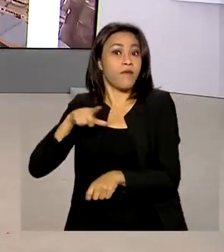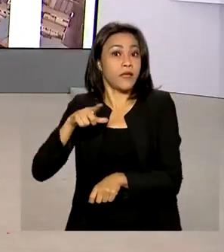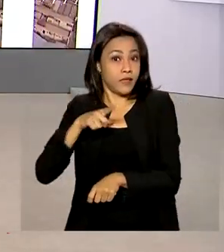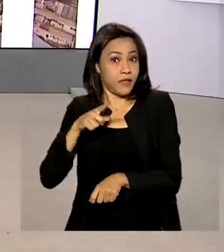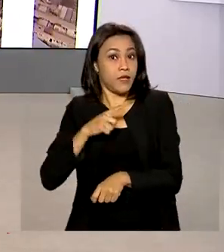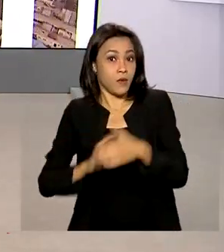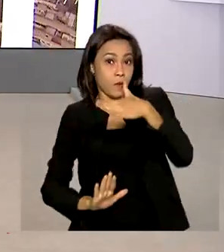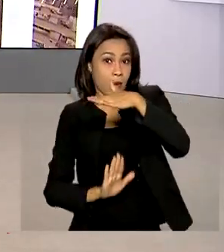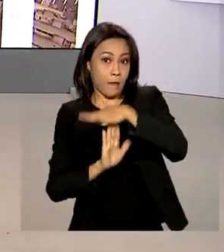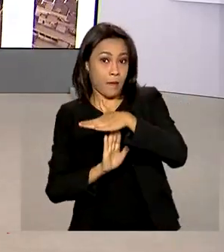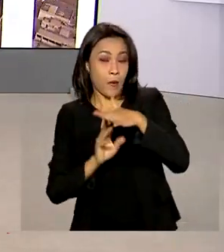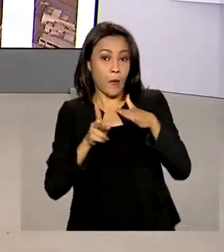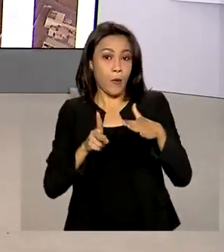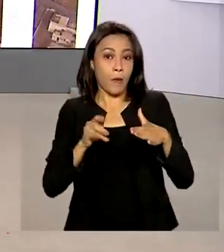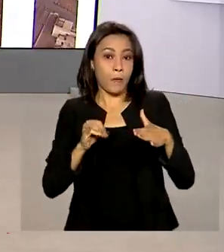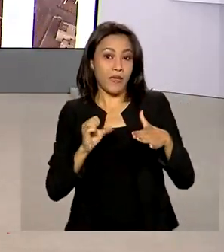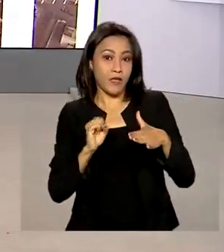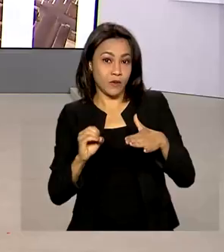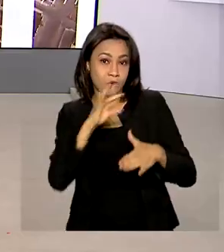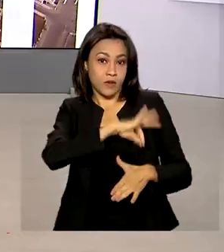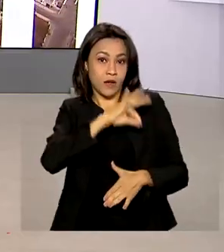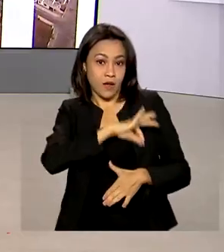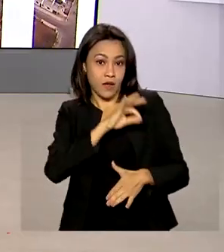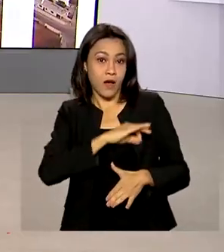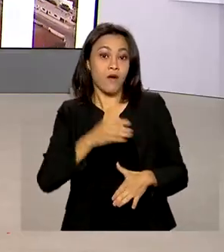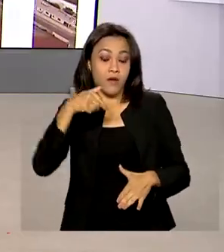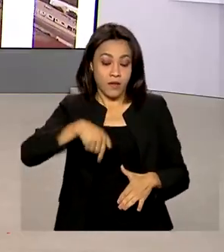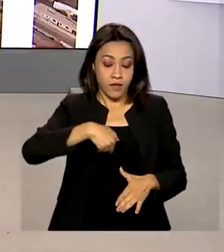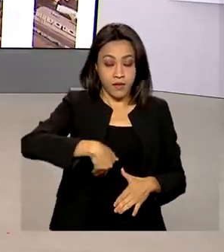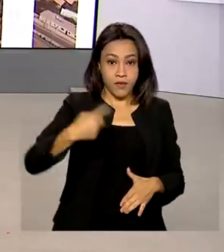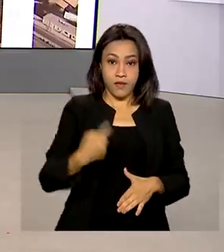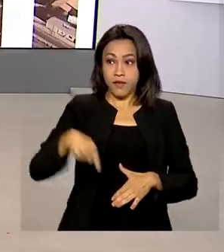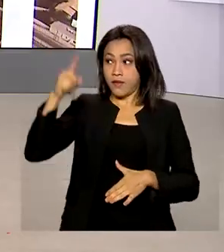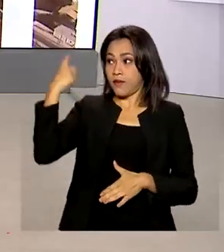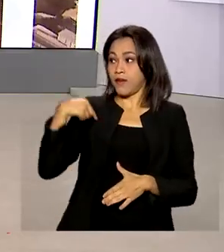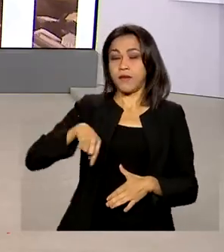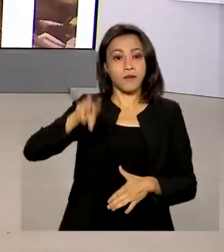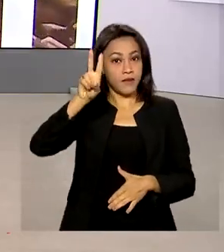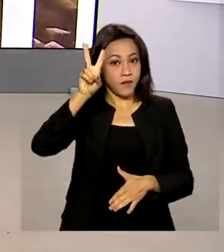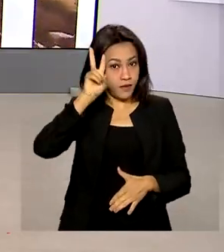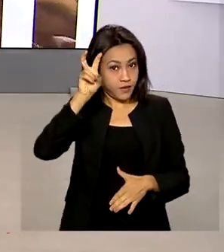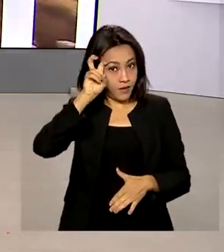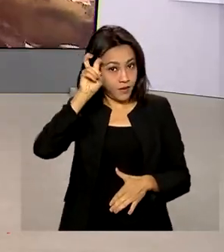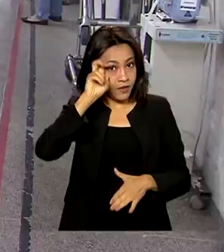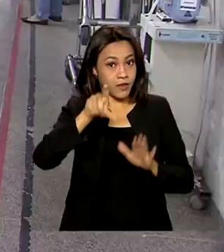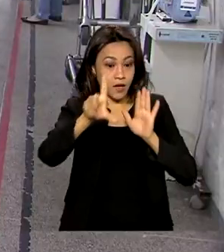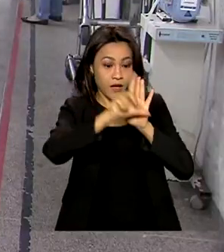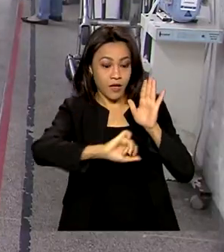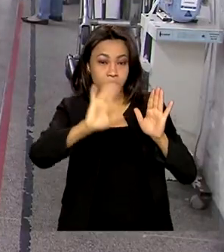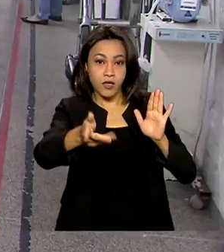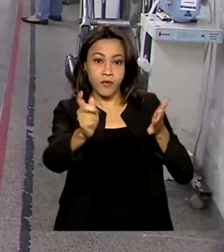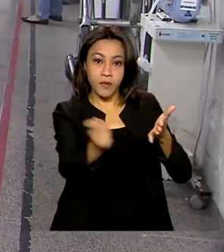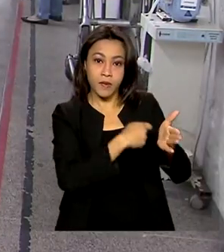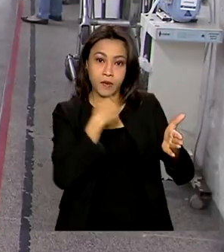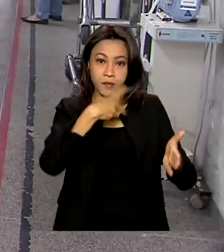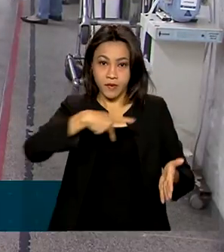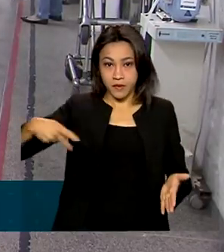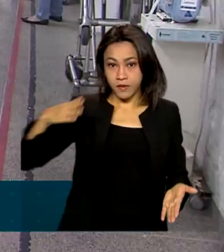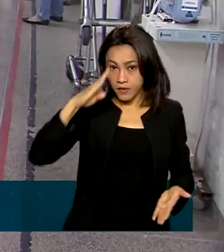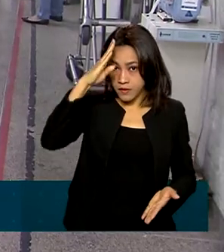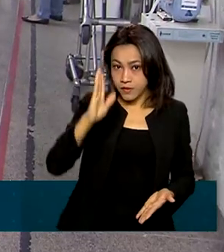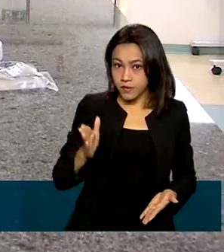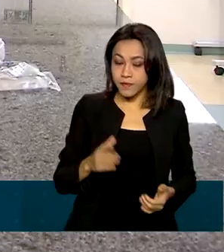O projeto de lei que estabelece o valor mínimo foi sancionado nesta quinta-feira pelo presidente Jair bolsonaro e